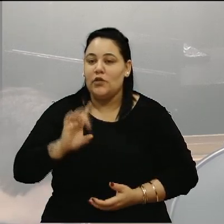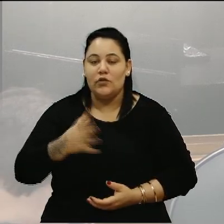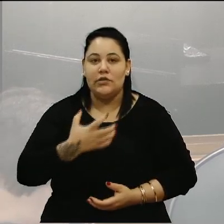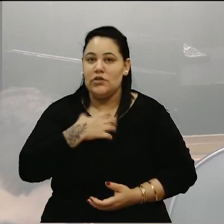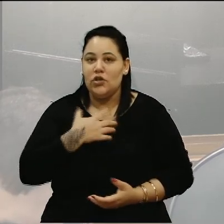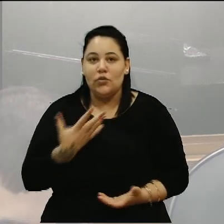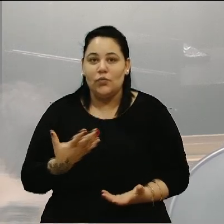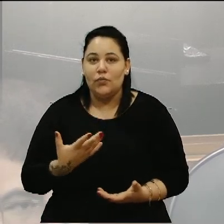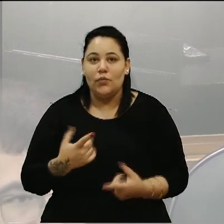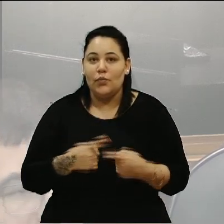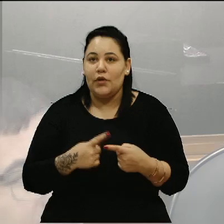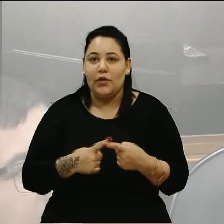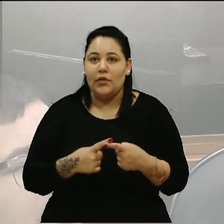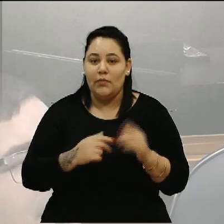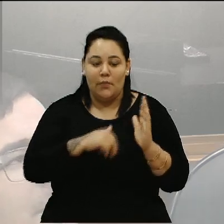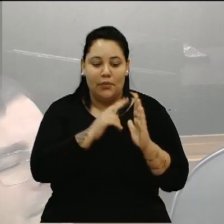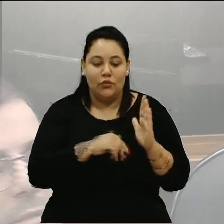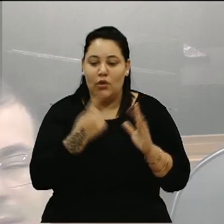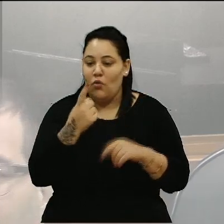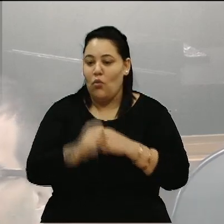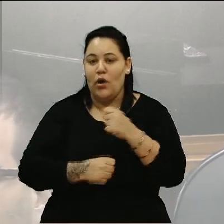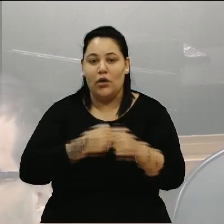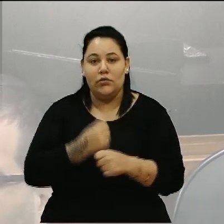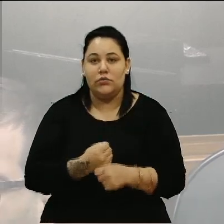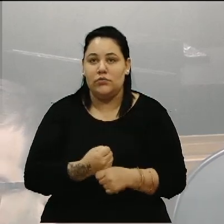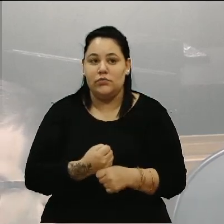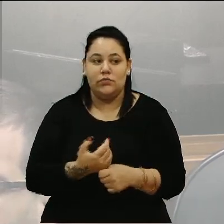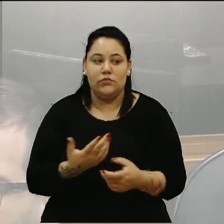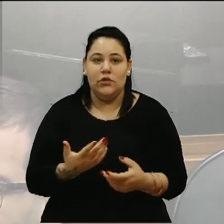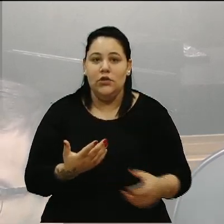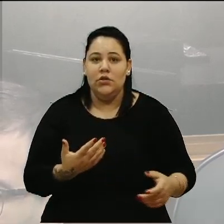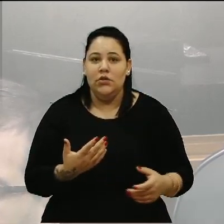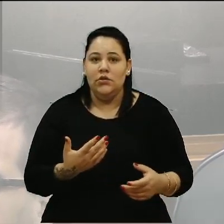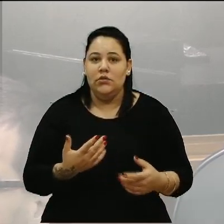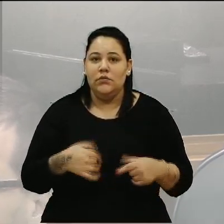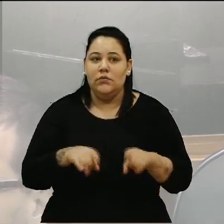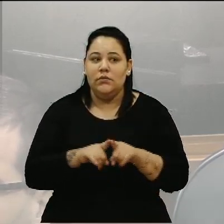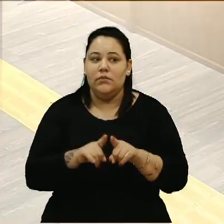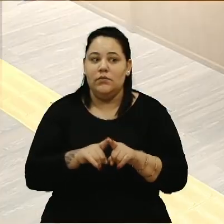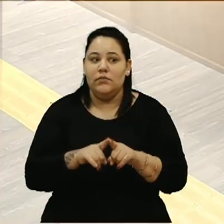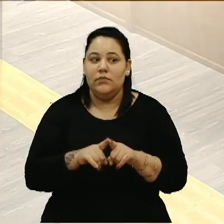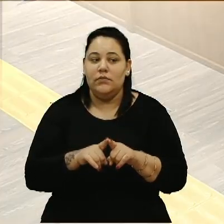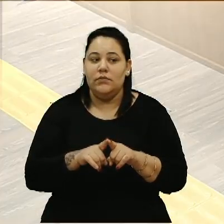porque uma pintura demora 1 ano, né? Enfim, vou pedir o prefeito Adiló, espero que ele me responda. Obrigado.